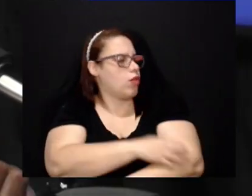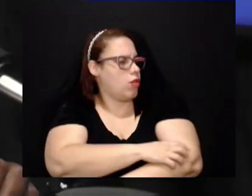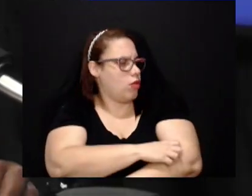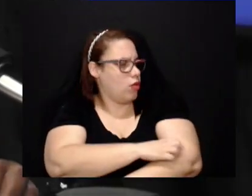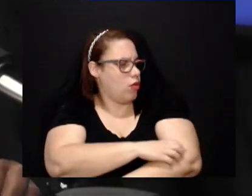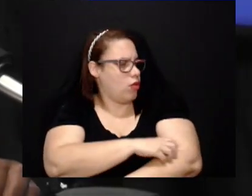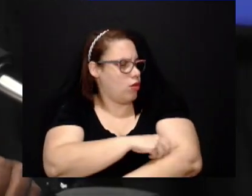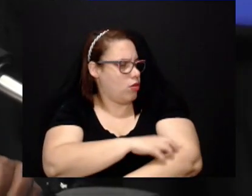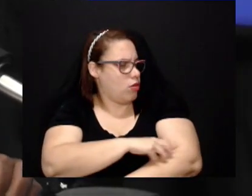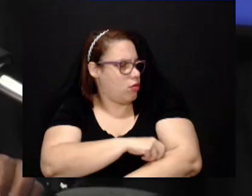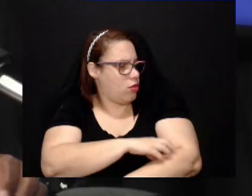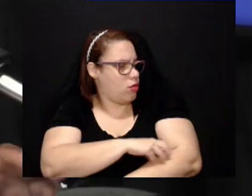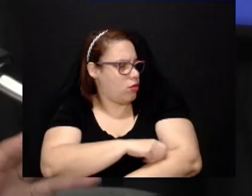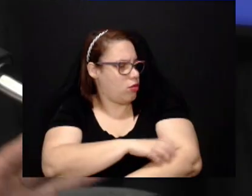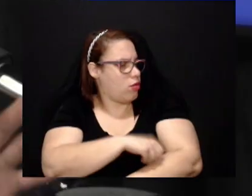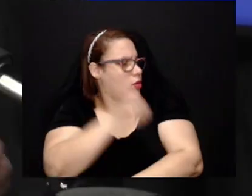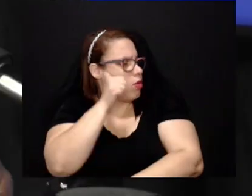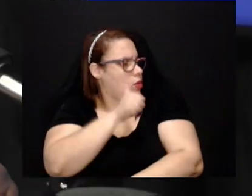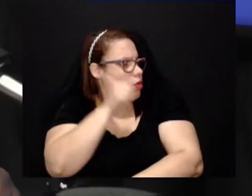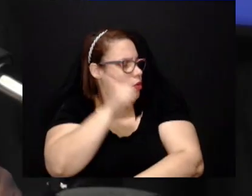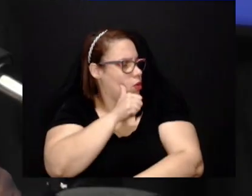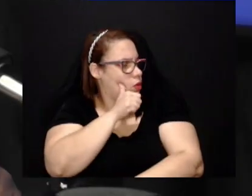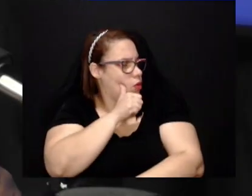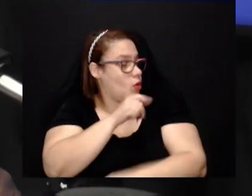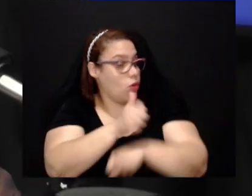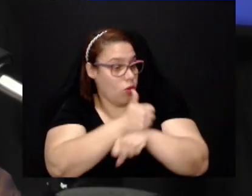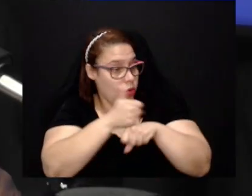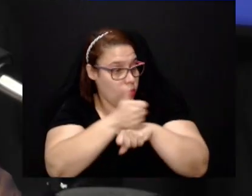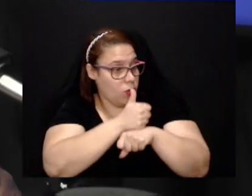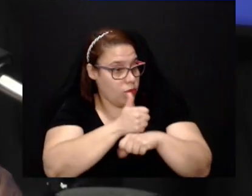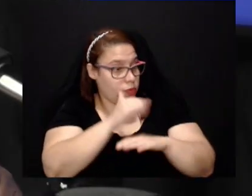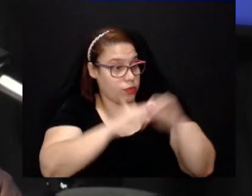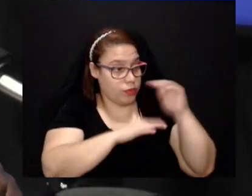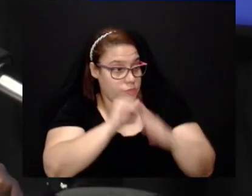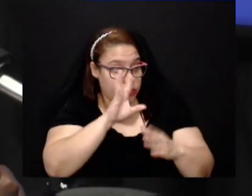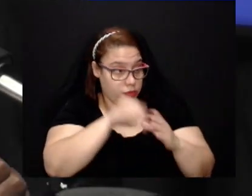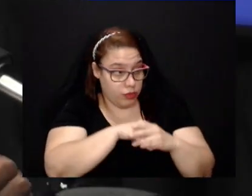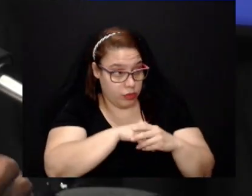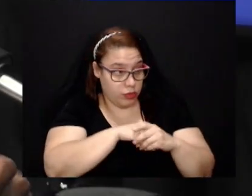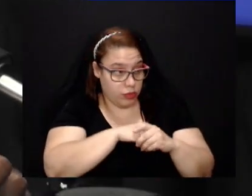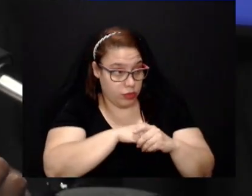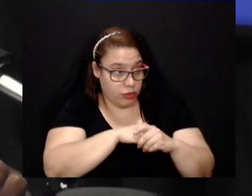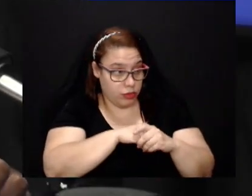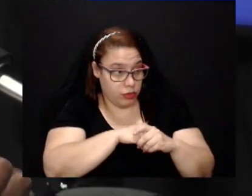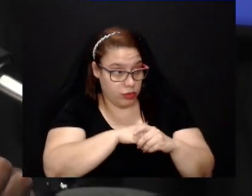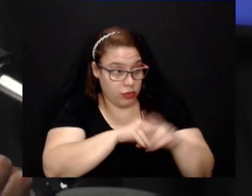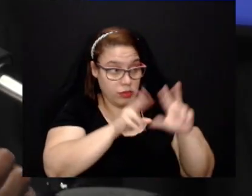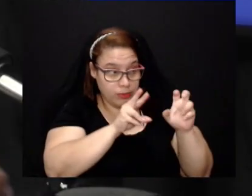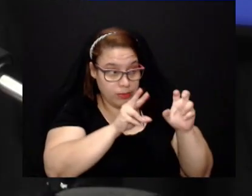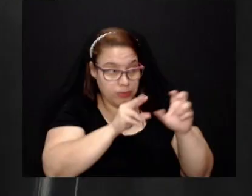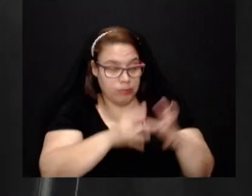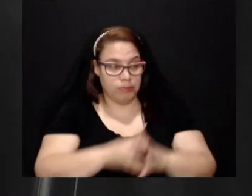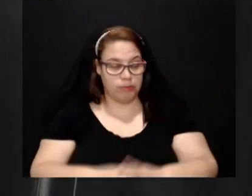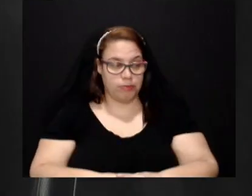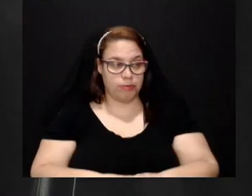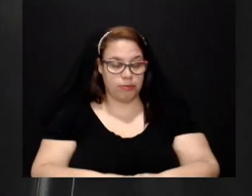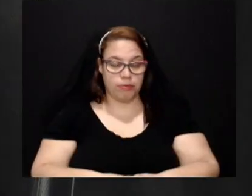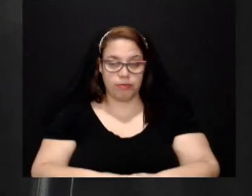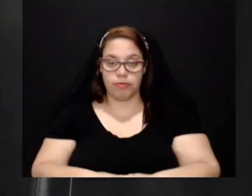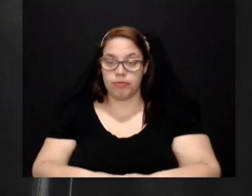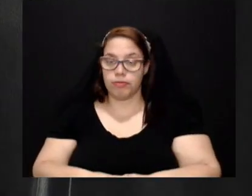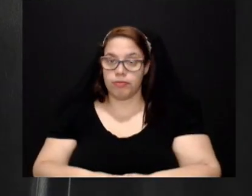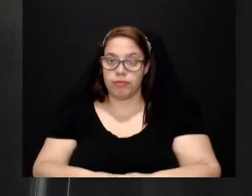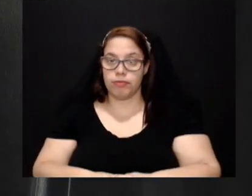uma mulher, uma profissional que atua com essa questão. A comunicação pública, nesse quesito, ela